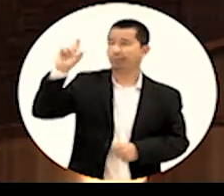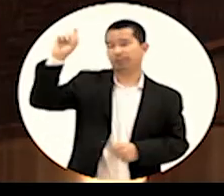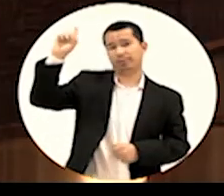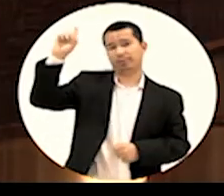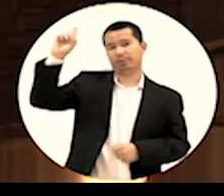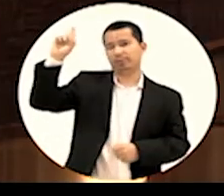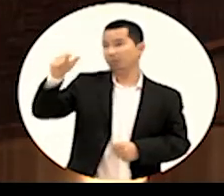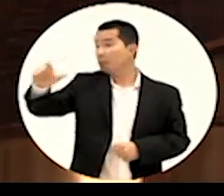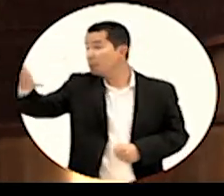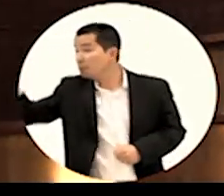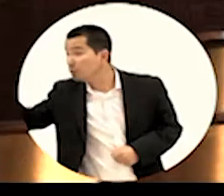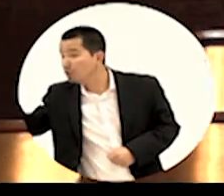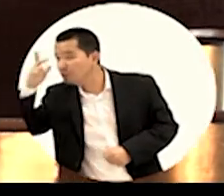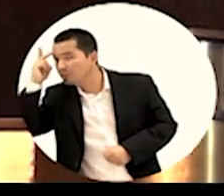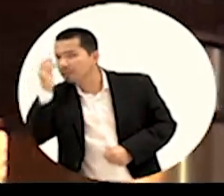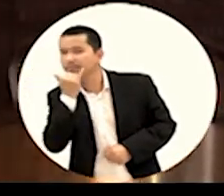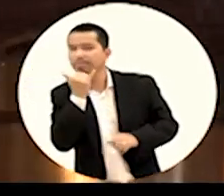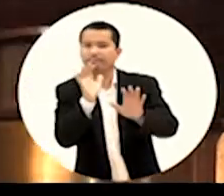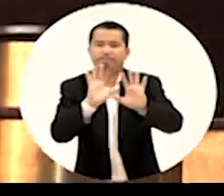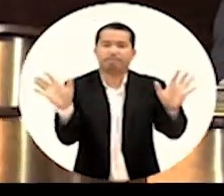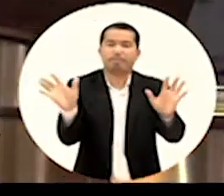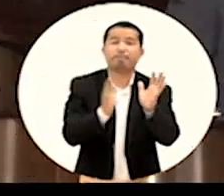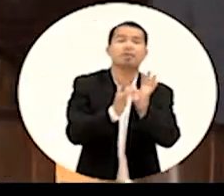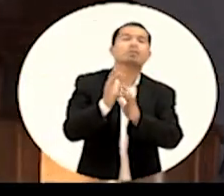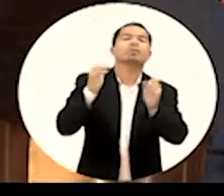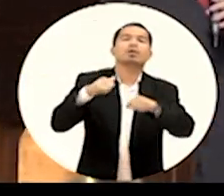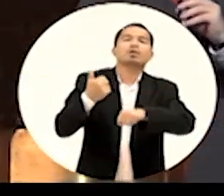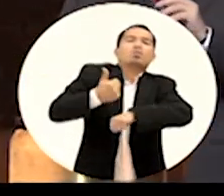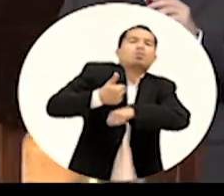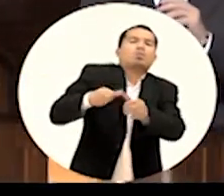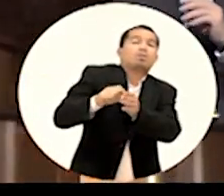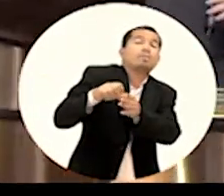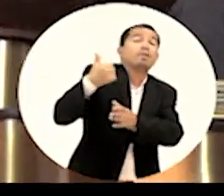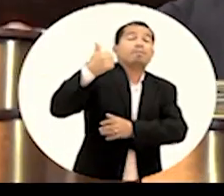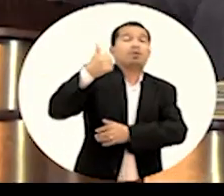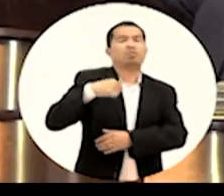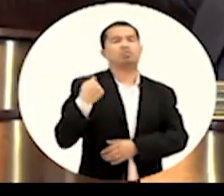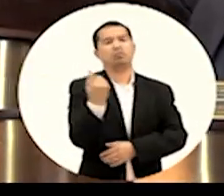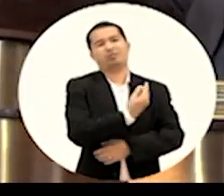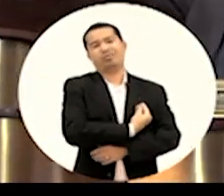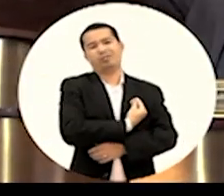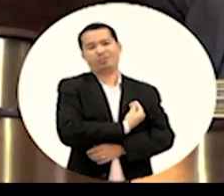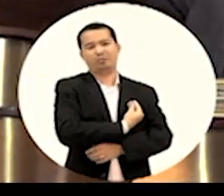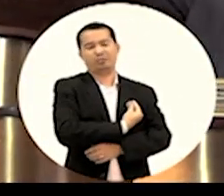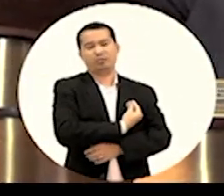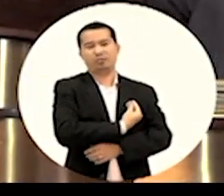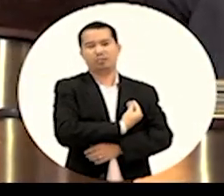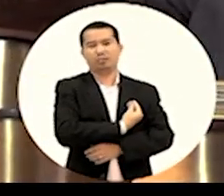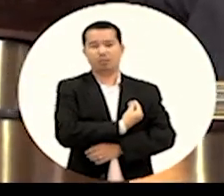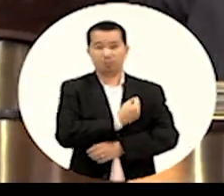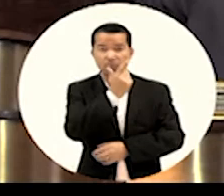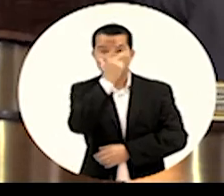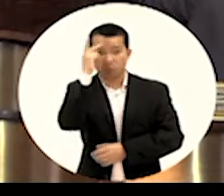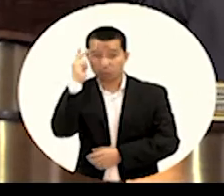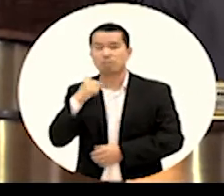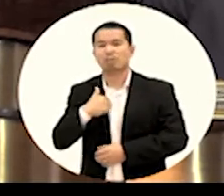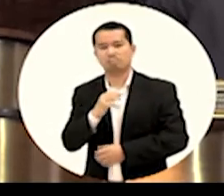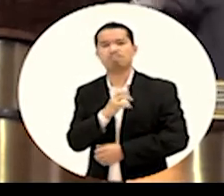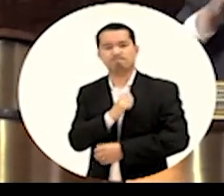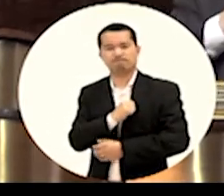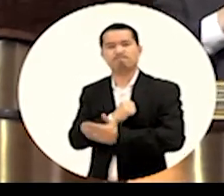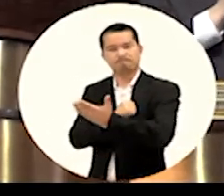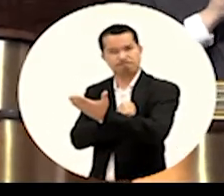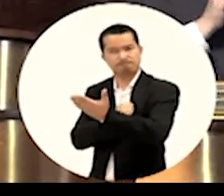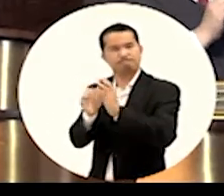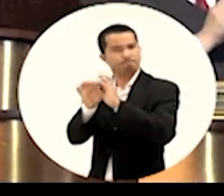de fé é essa na dimensão do poder de Deus? É aquela que diz, Jesus está em primeiro lugar na minha